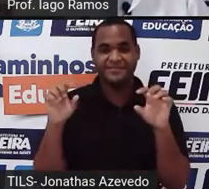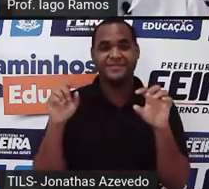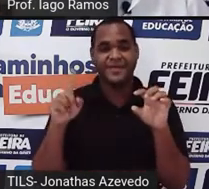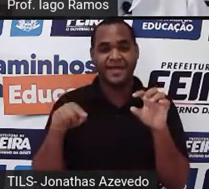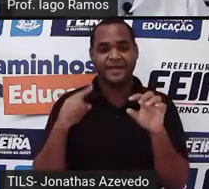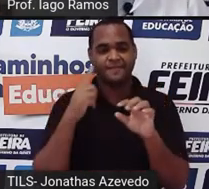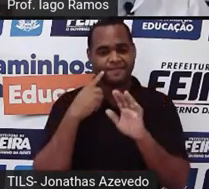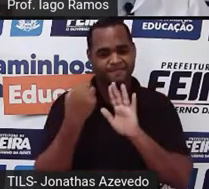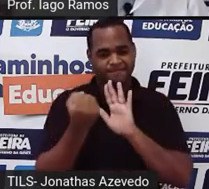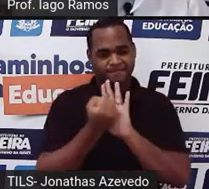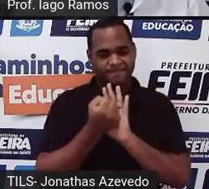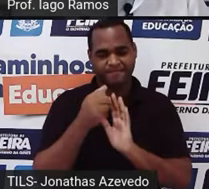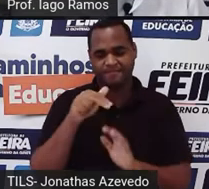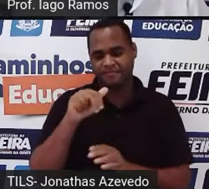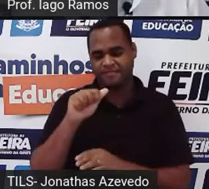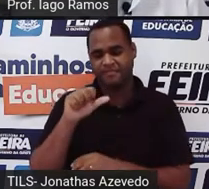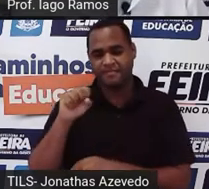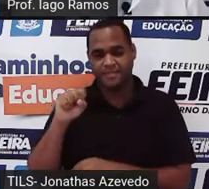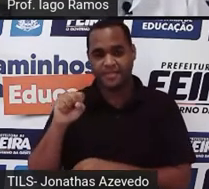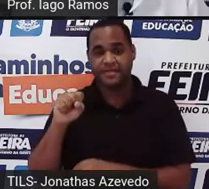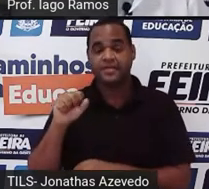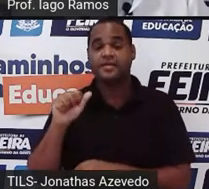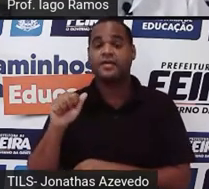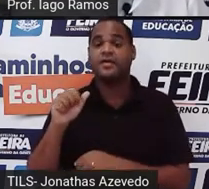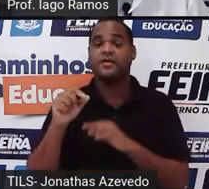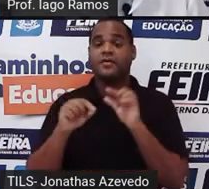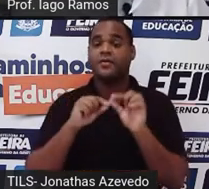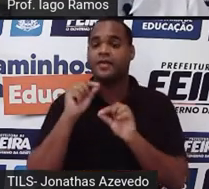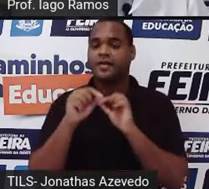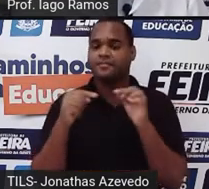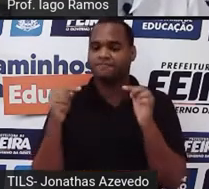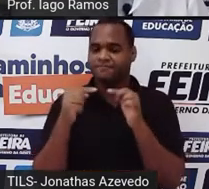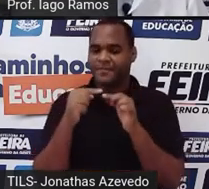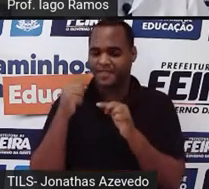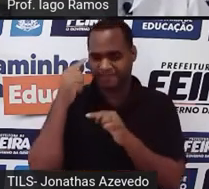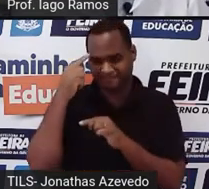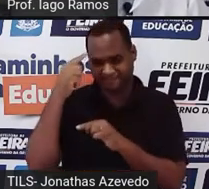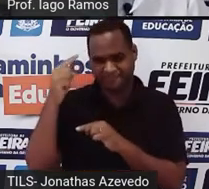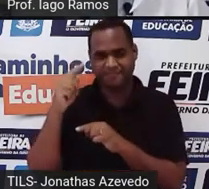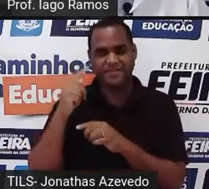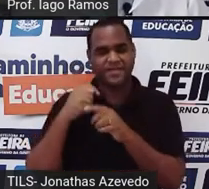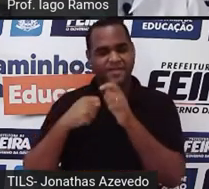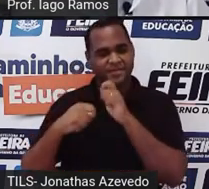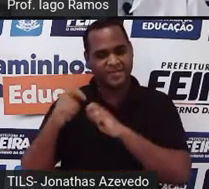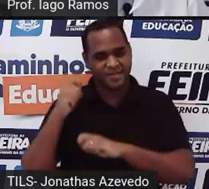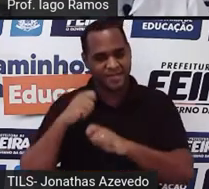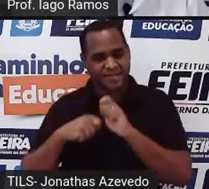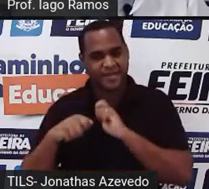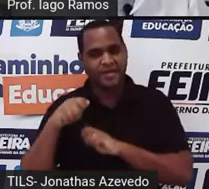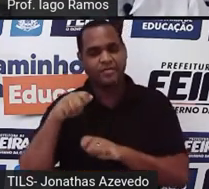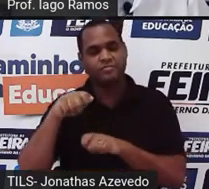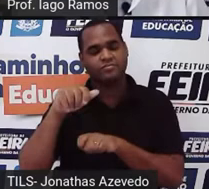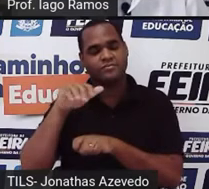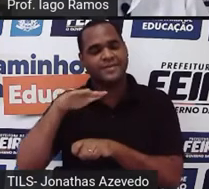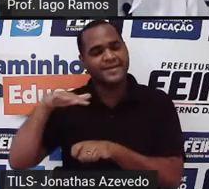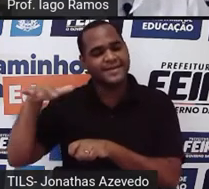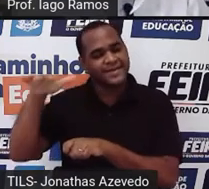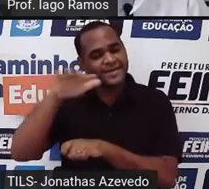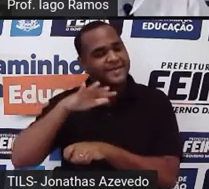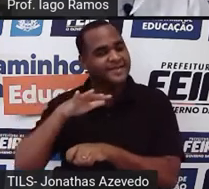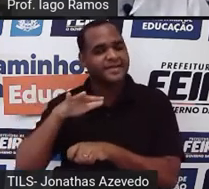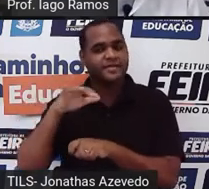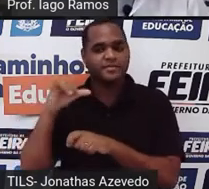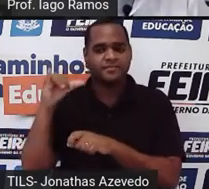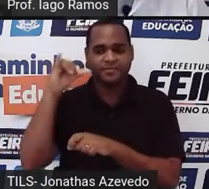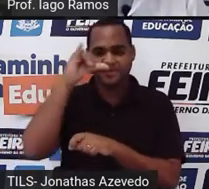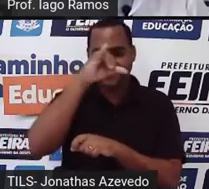né? Traduzindo para o português, é a agência, né? De Administração Nacional da Aeronáutica